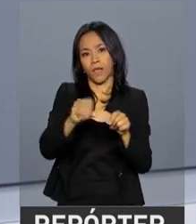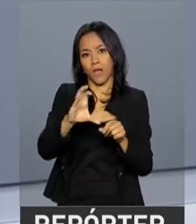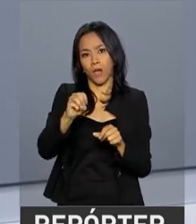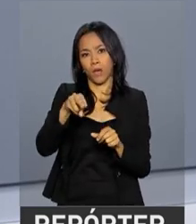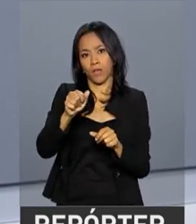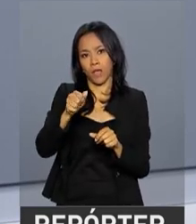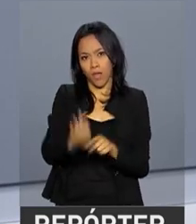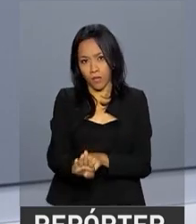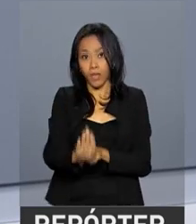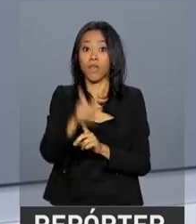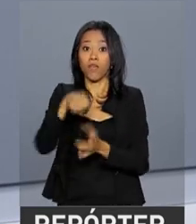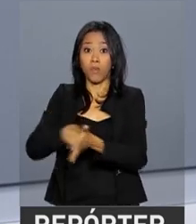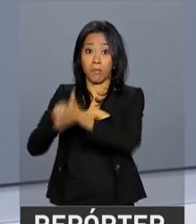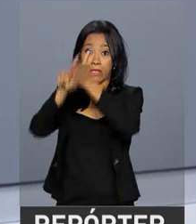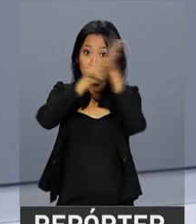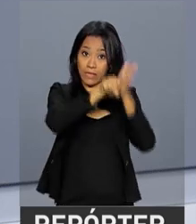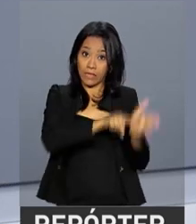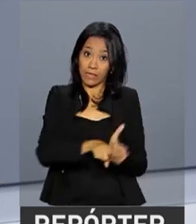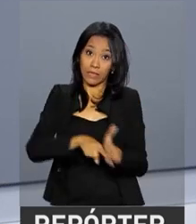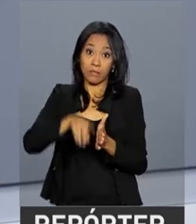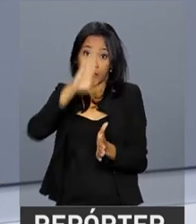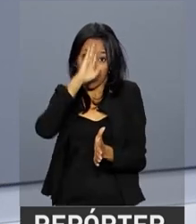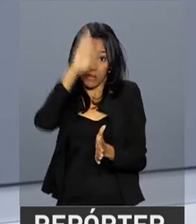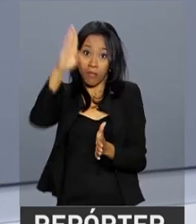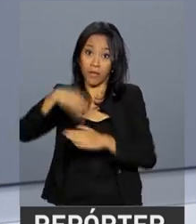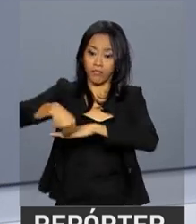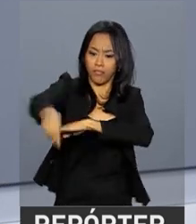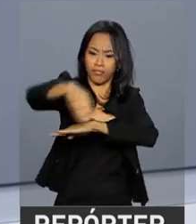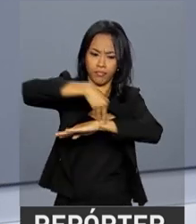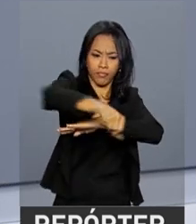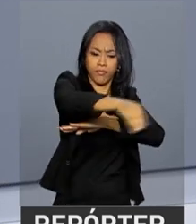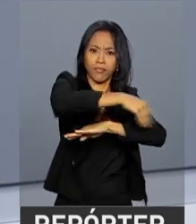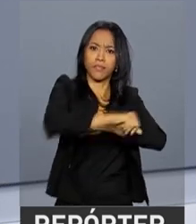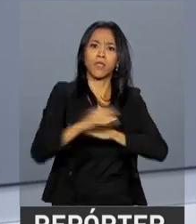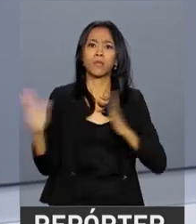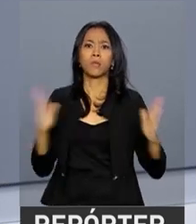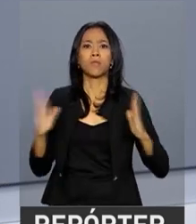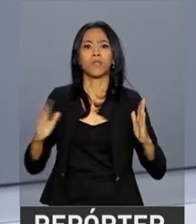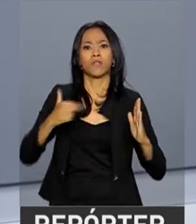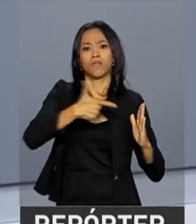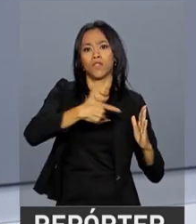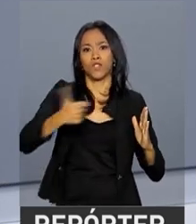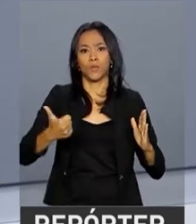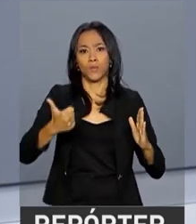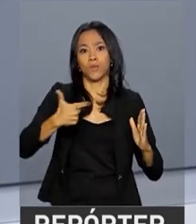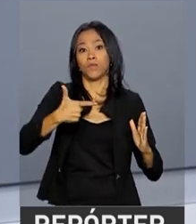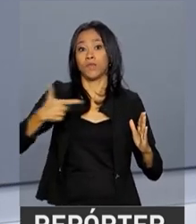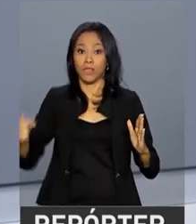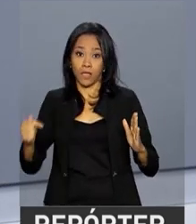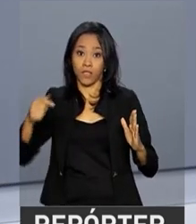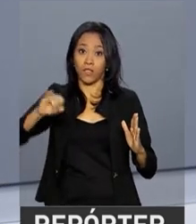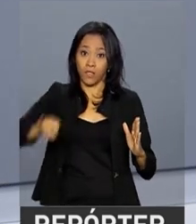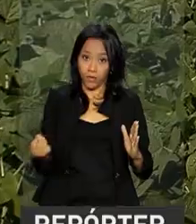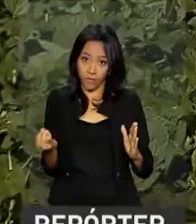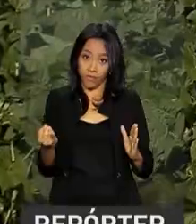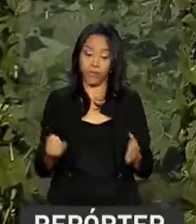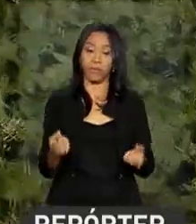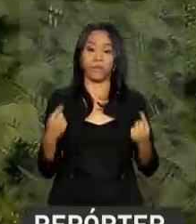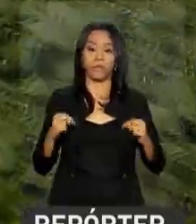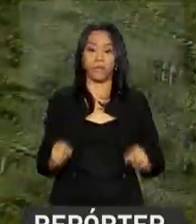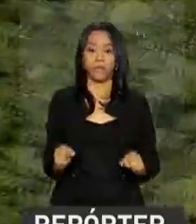foi feita nos principais centros produtores de grãos do país entre os dias 21 e 27 de janeiro